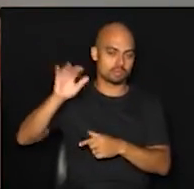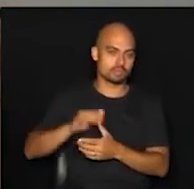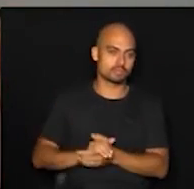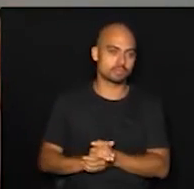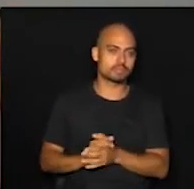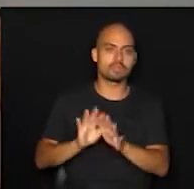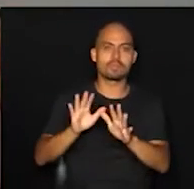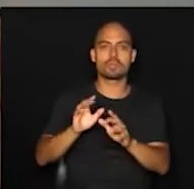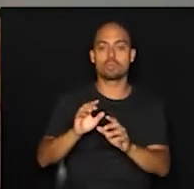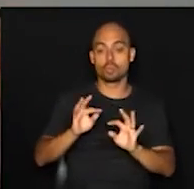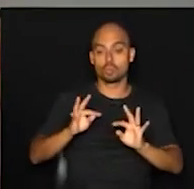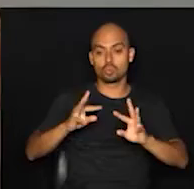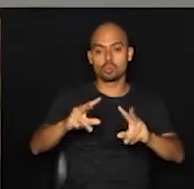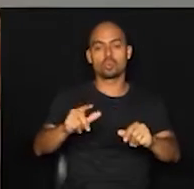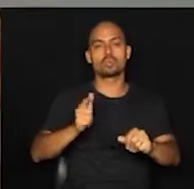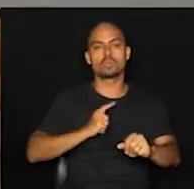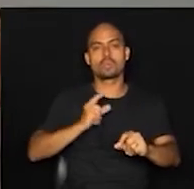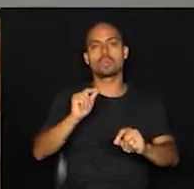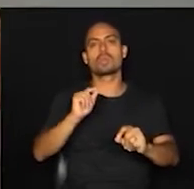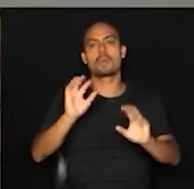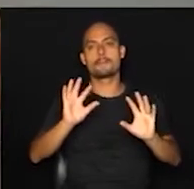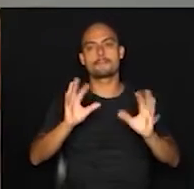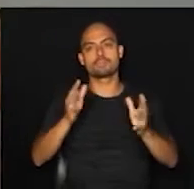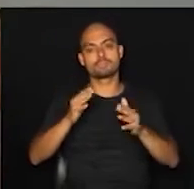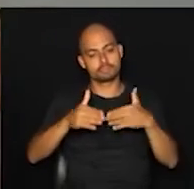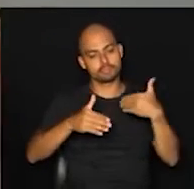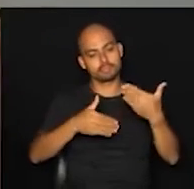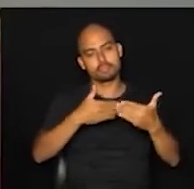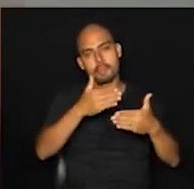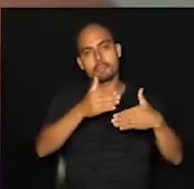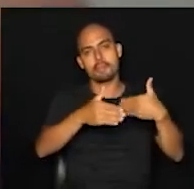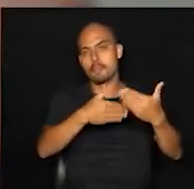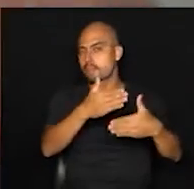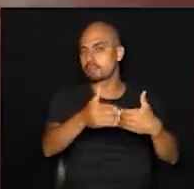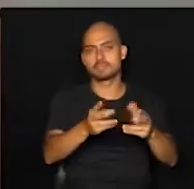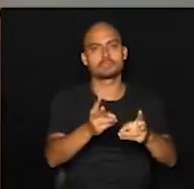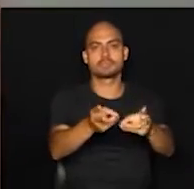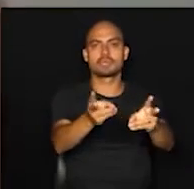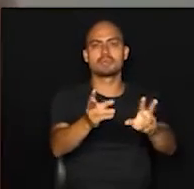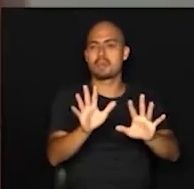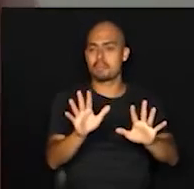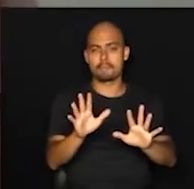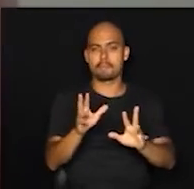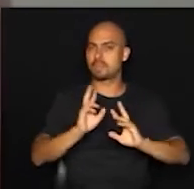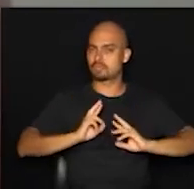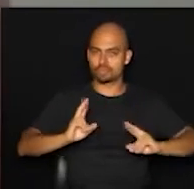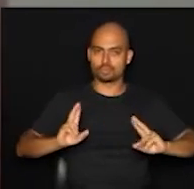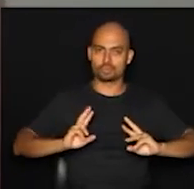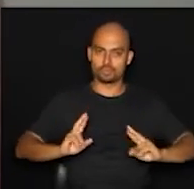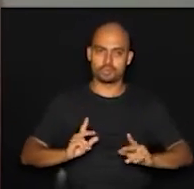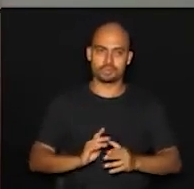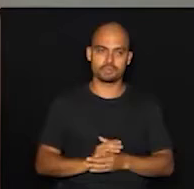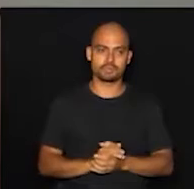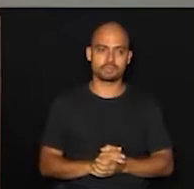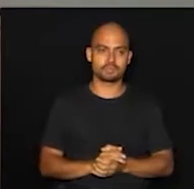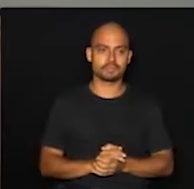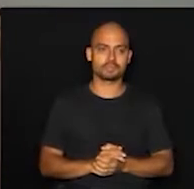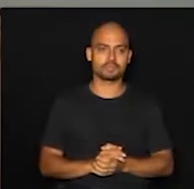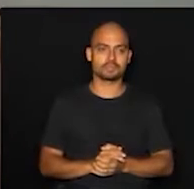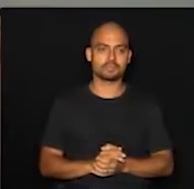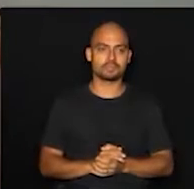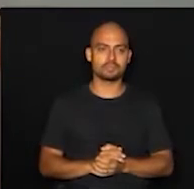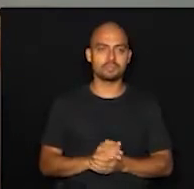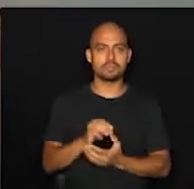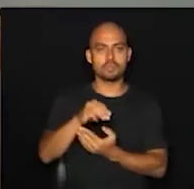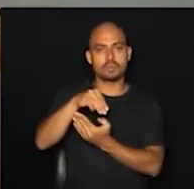vai ter um acontecimento, vai seguir o outro, que vai seguir o outro, que vai seguir o outro, mas não é nada disso. A